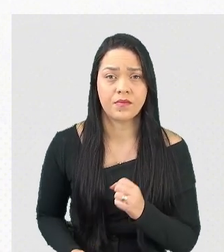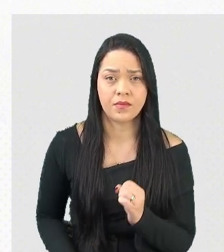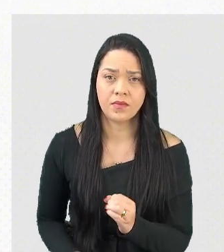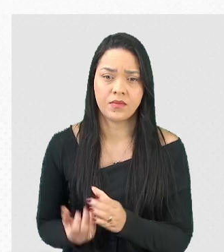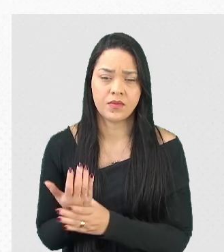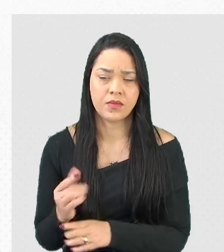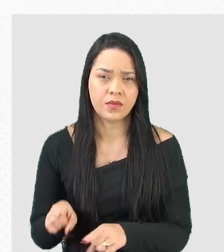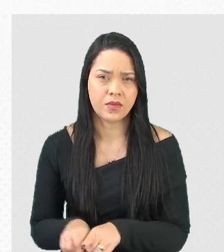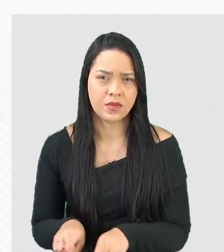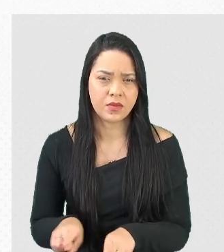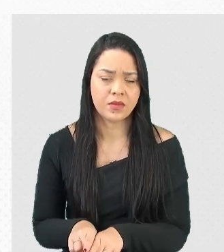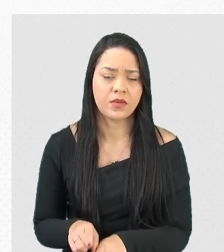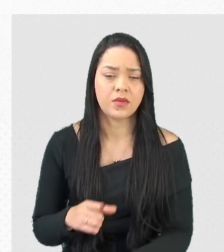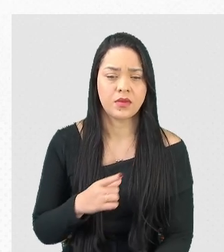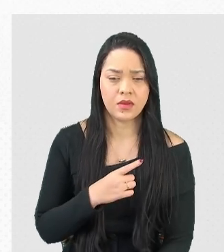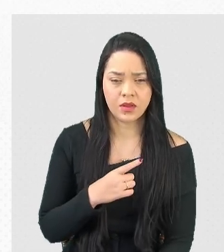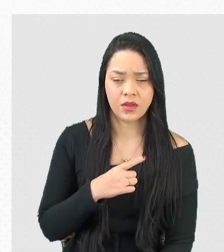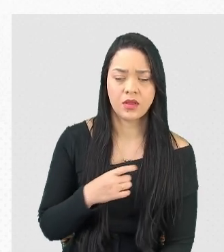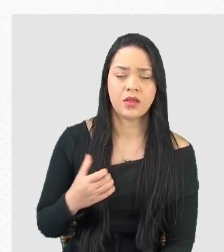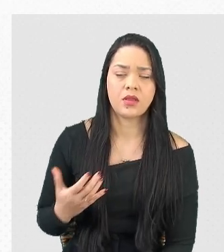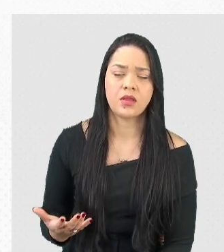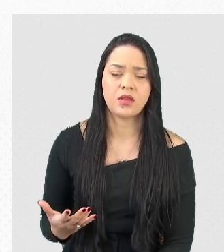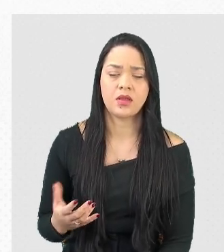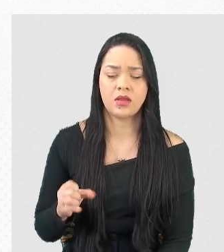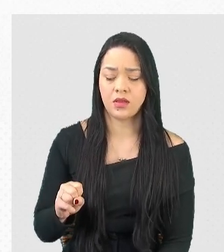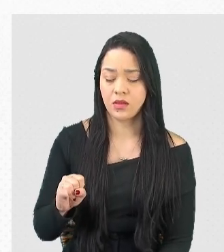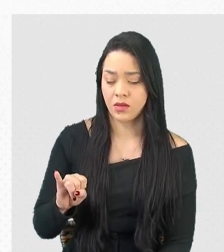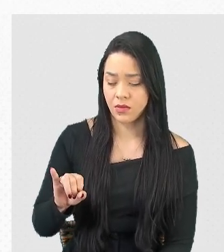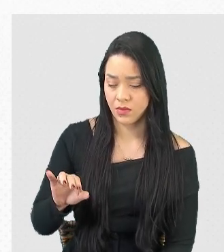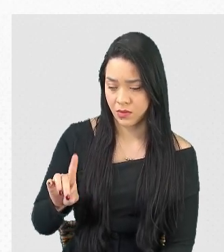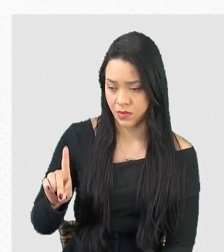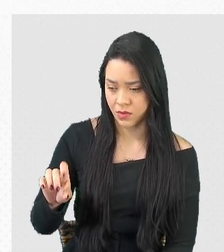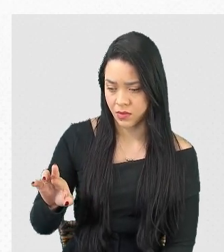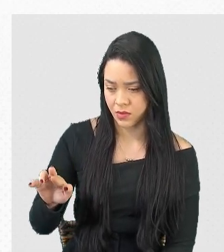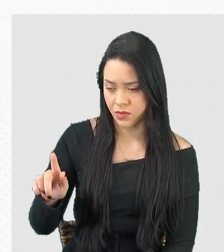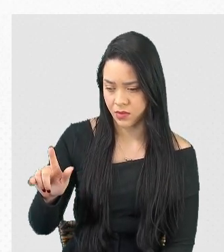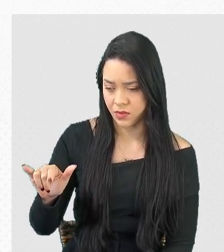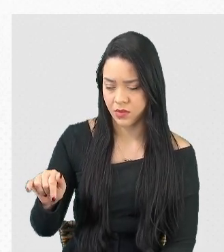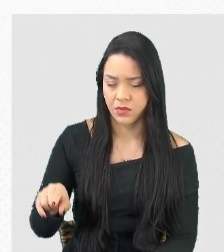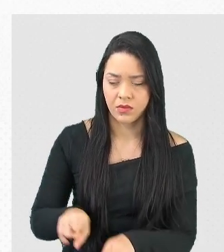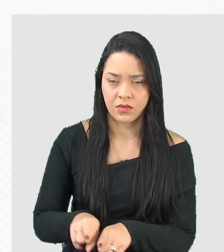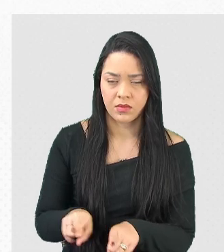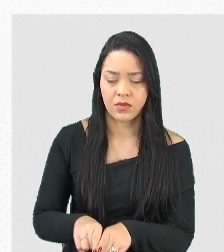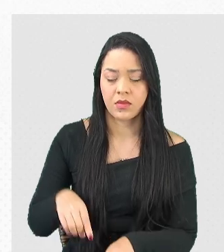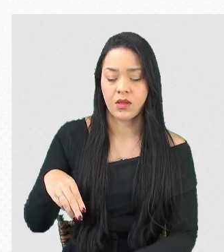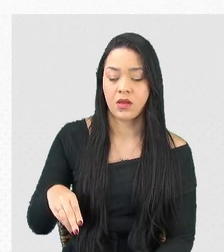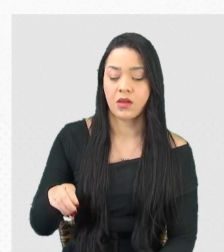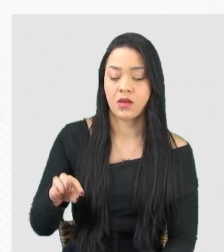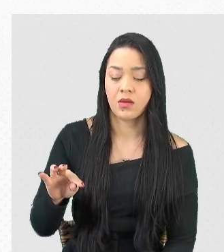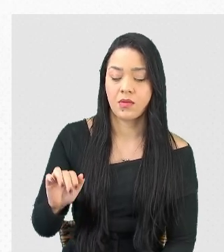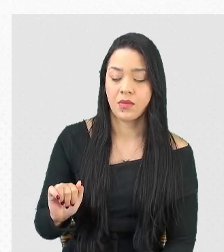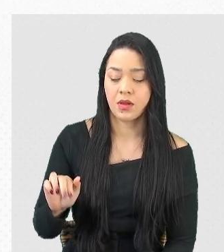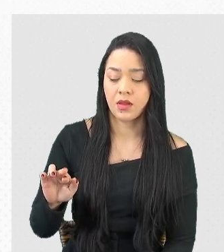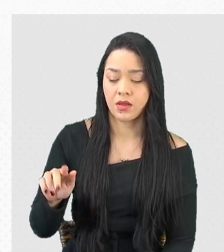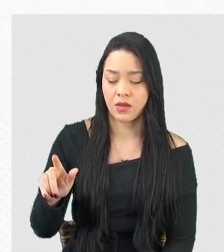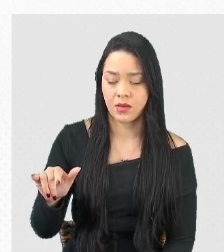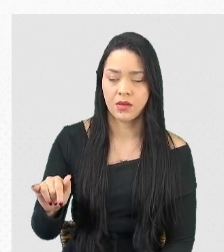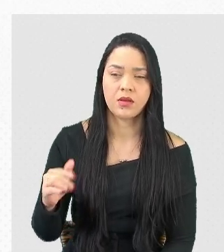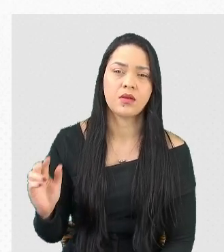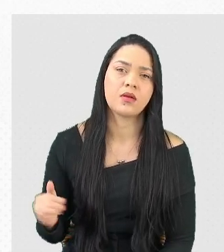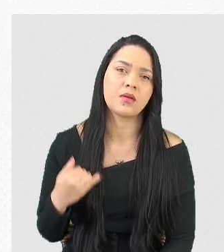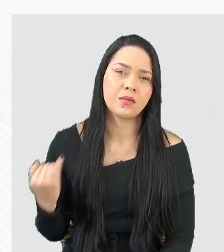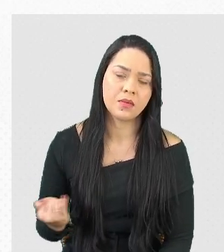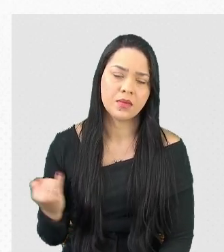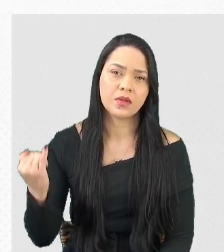e também da metalurgia. Então é importante essas duas, né, indústrias que estão aparecendo, tanto